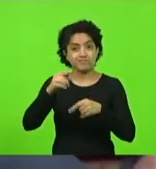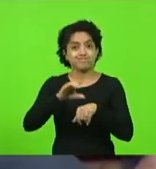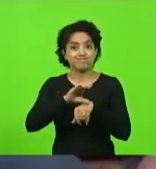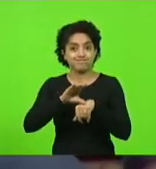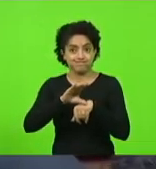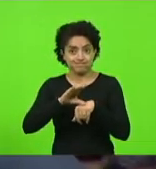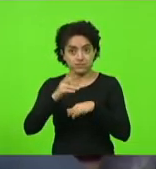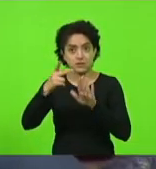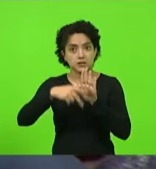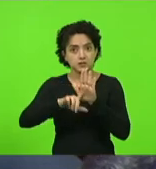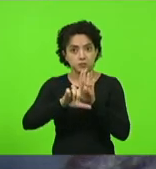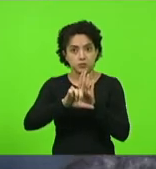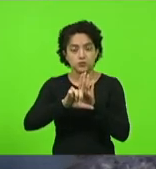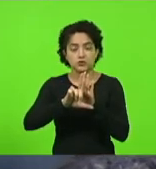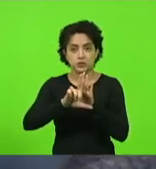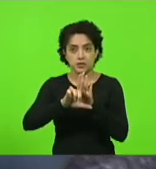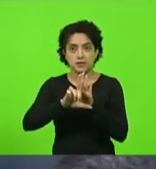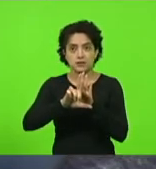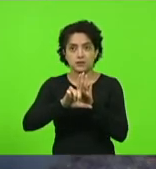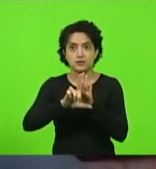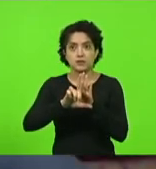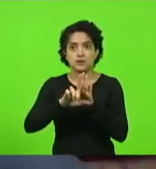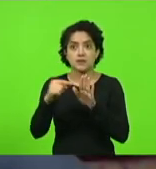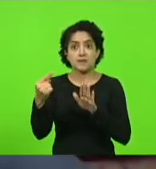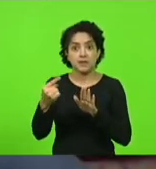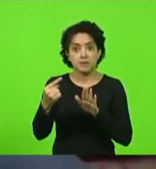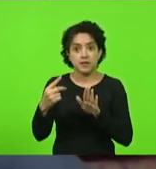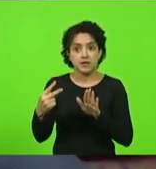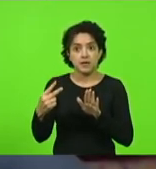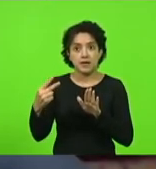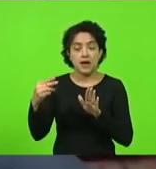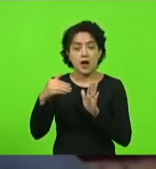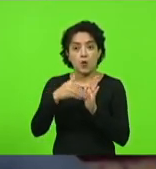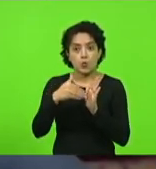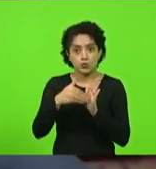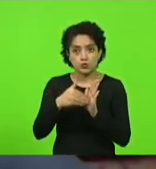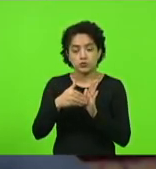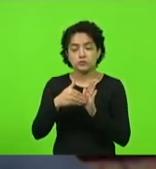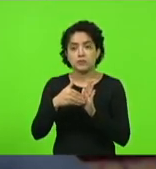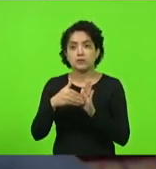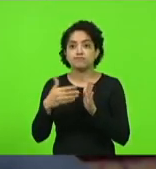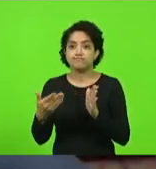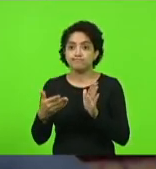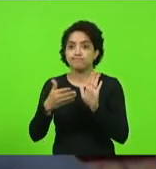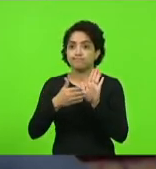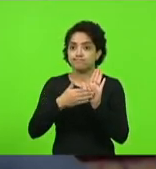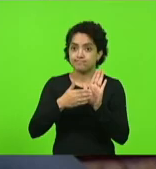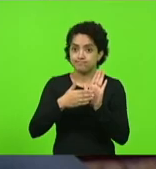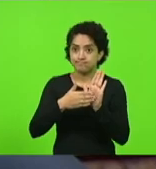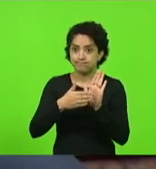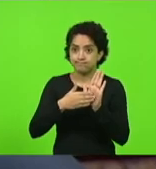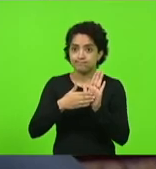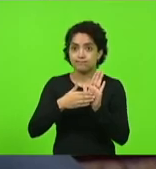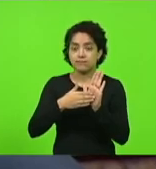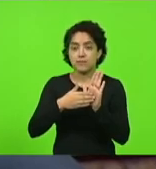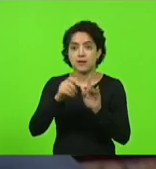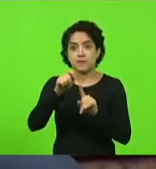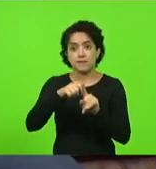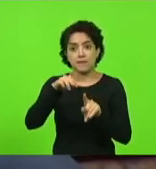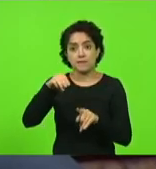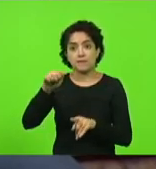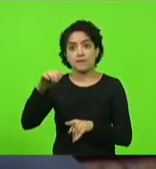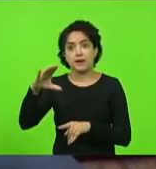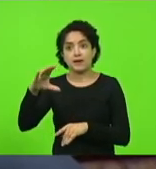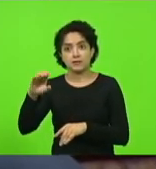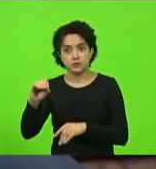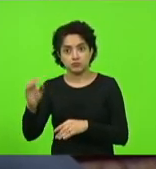projeto, que é inconstitucional da primeira à última linha, nessa proposta que o Executivo, ele, em março, se comprometeu para enviar para essa